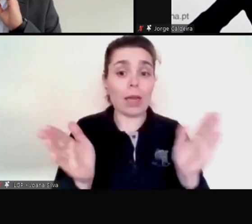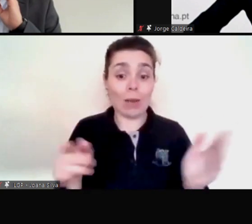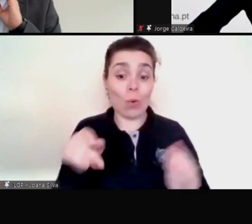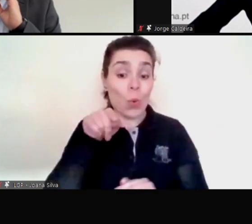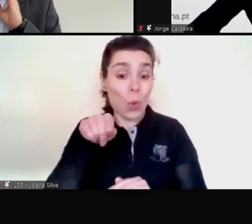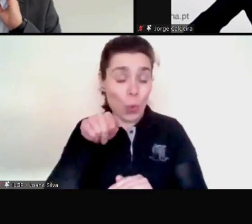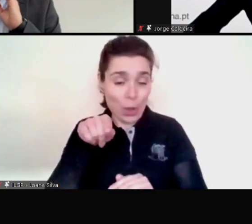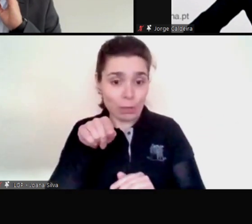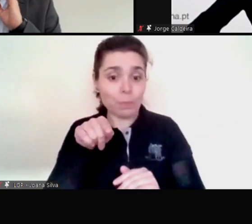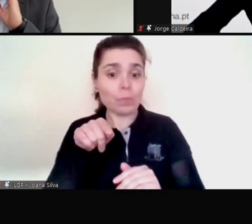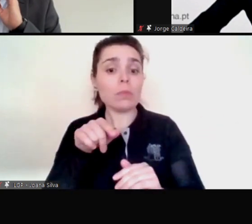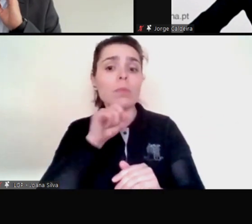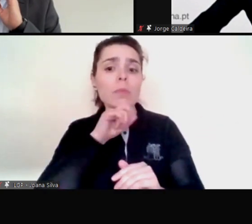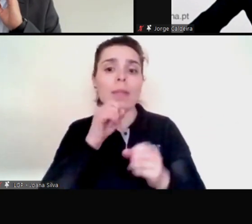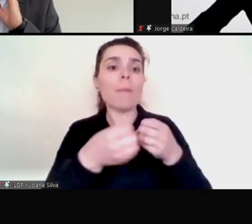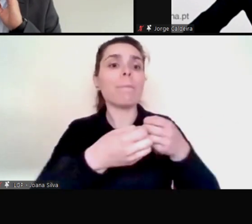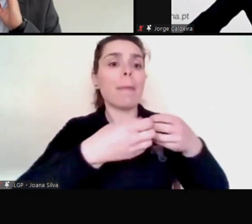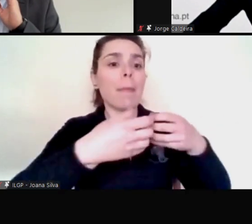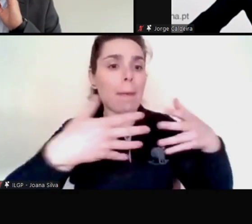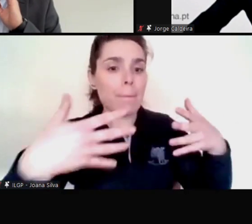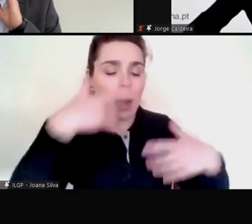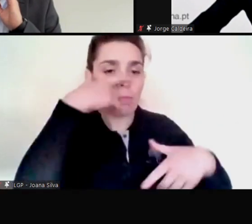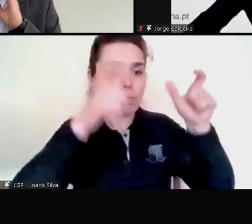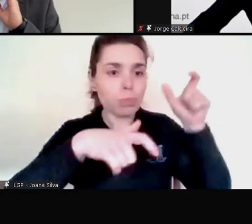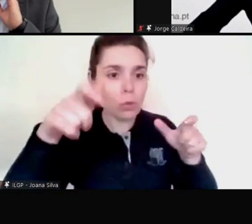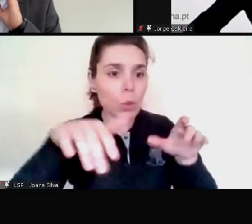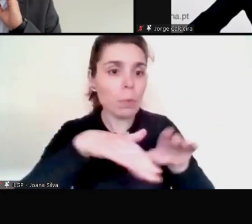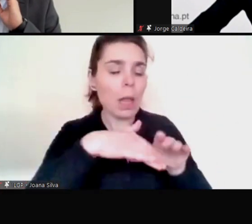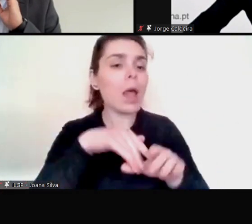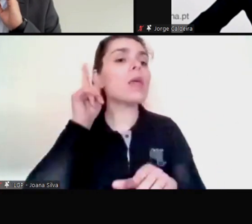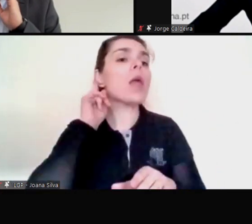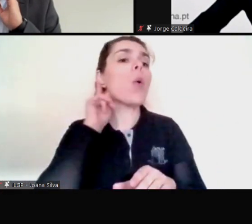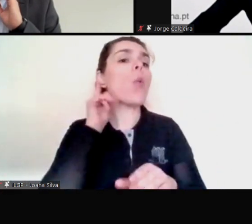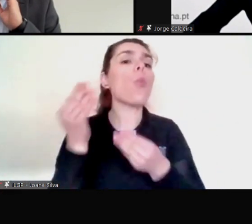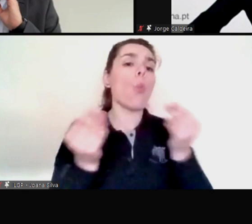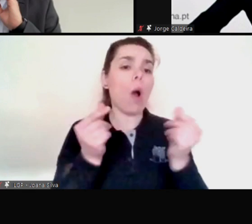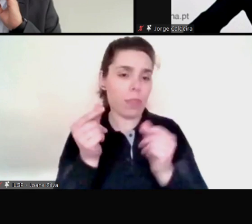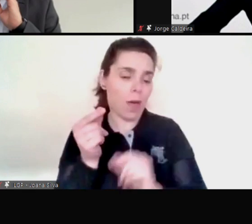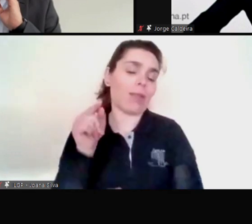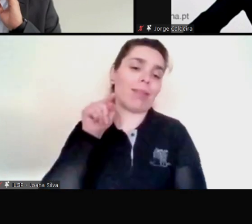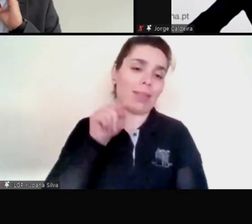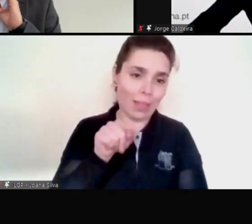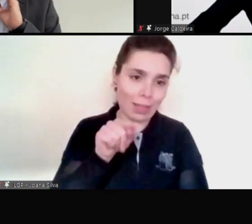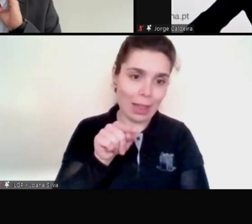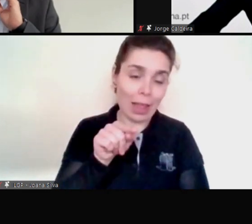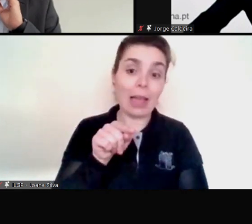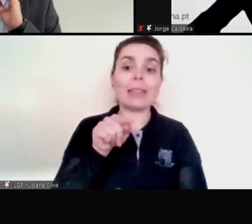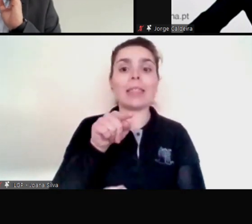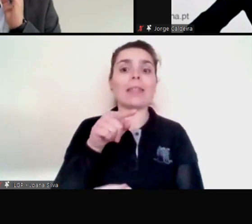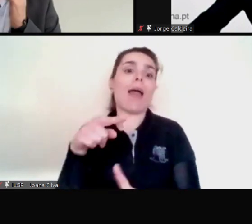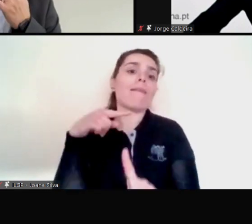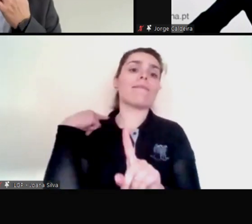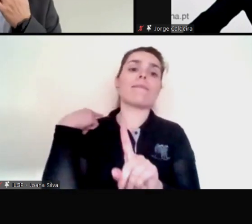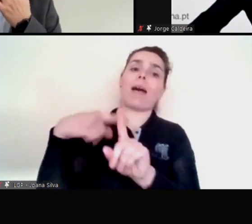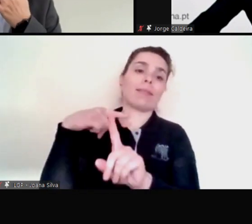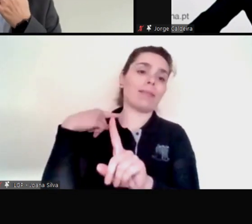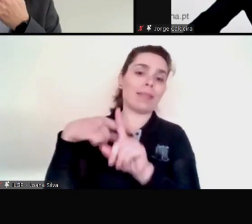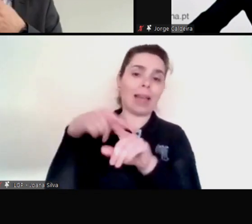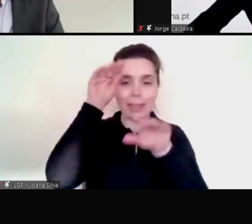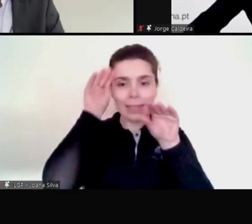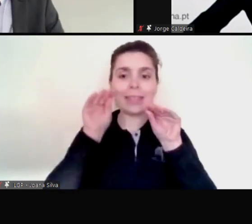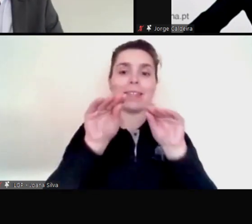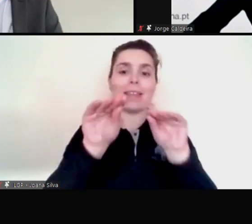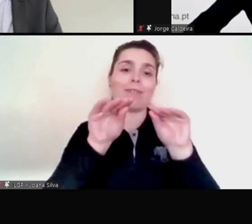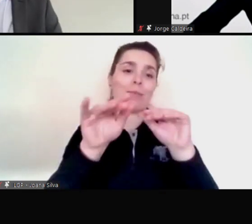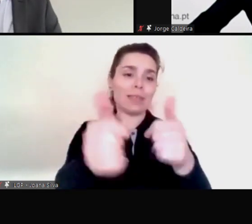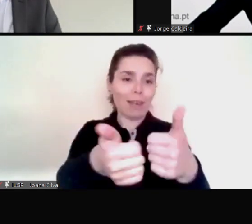conseguíamos massificar e simultaneamente garantir qualidade. E essa, se calhar, é a grande vantagem da formação e-learning pura através